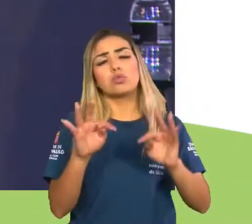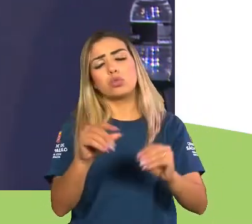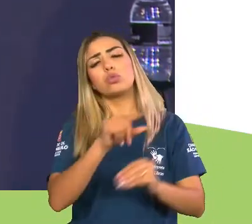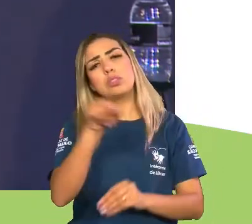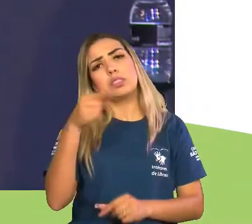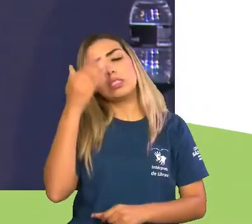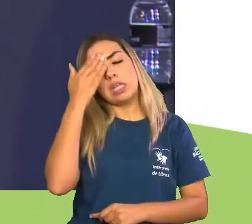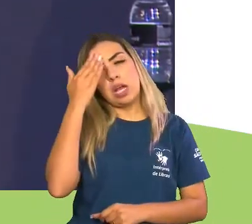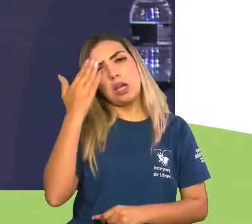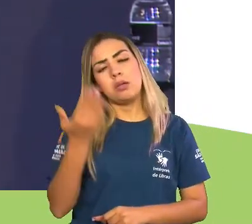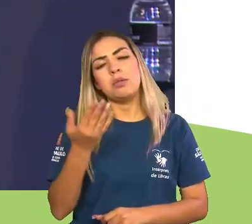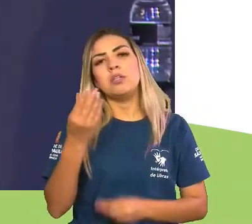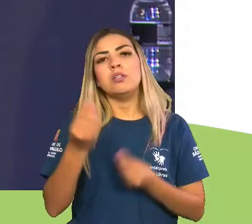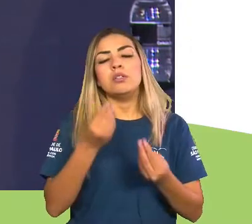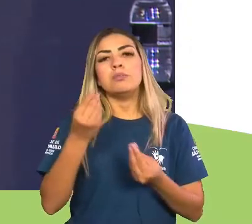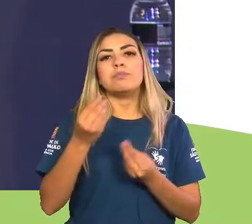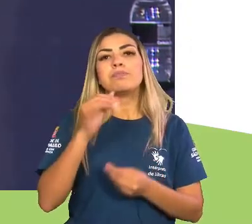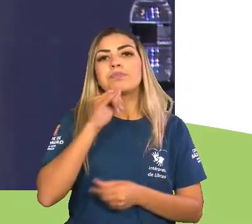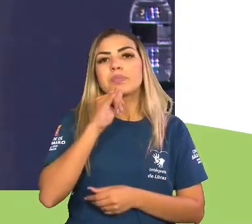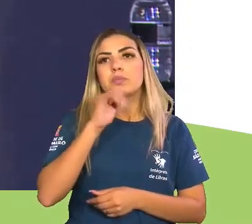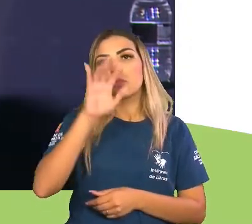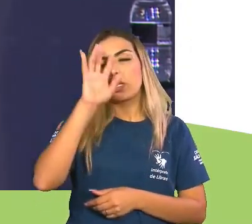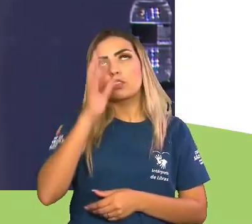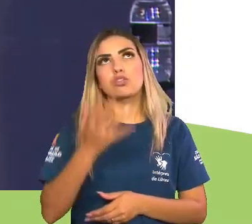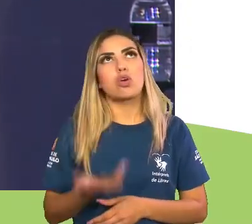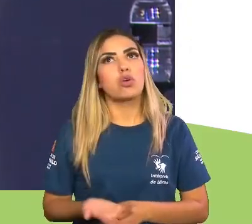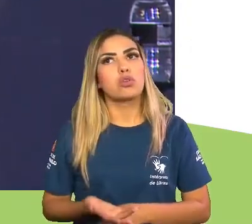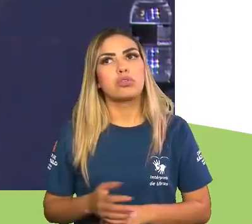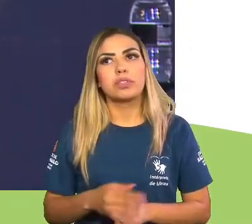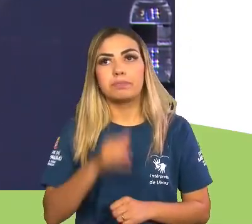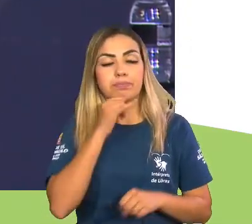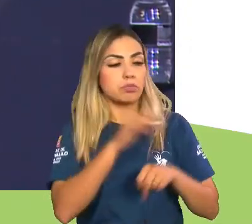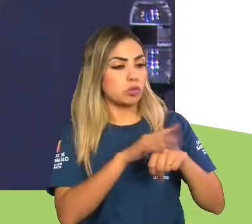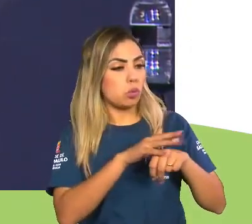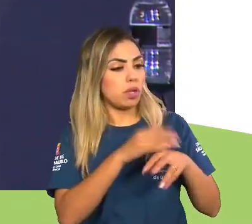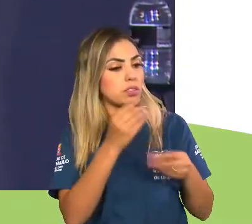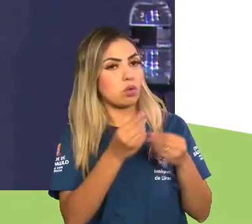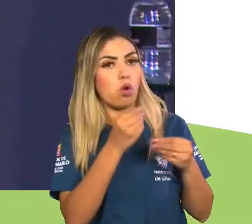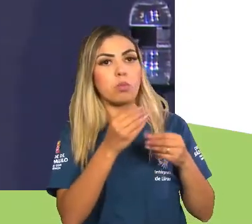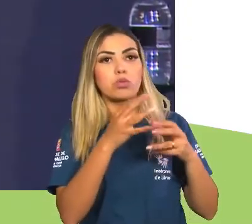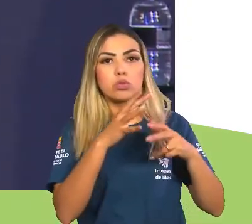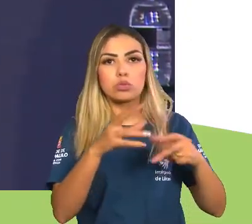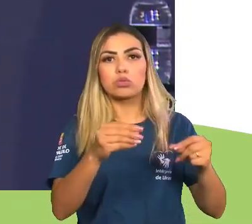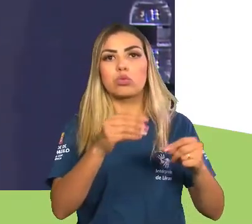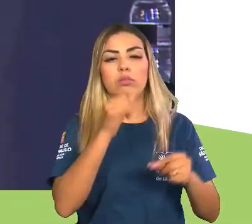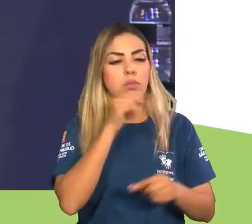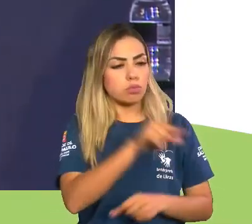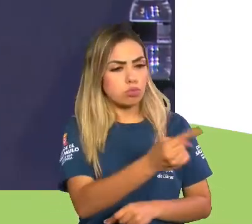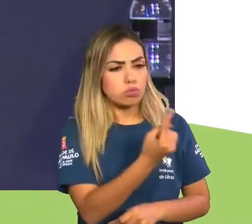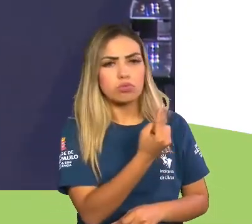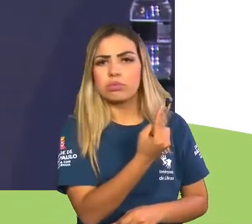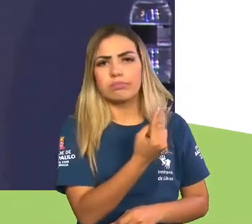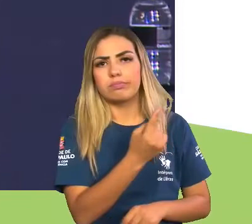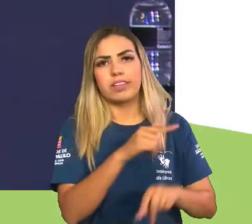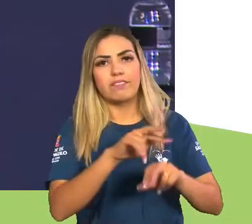gente resolve uma doença, a gente resolve várias. A gente resolve antibióticos,